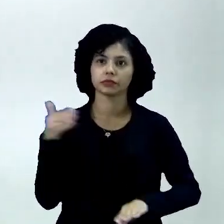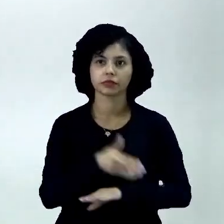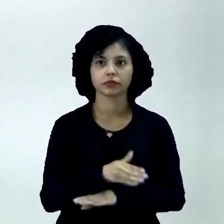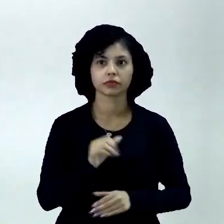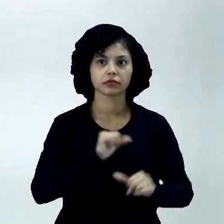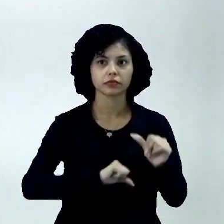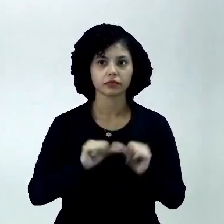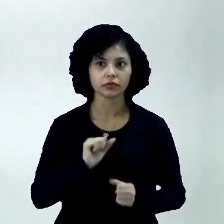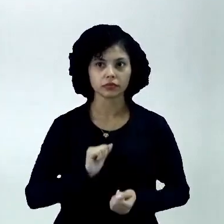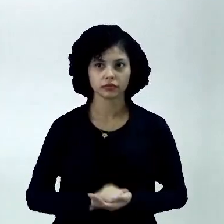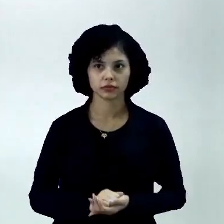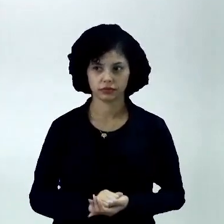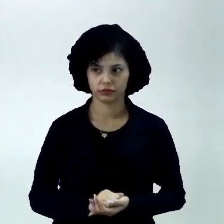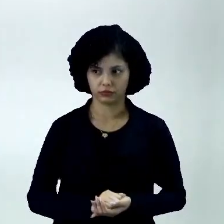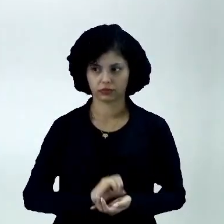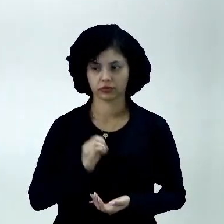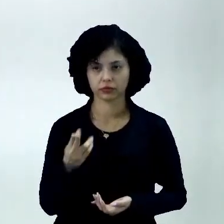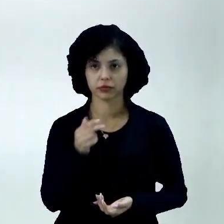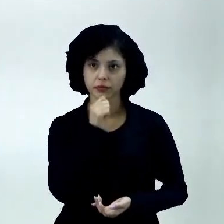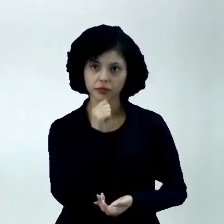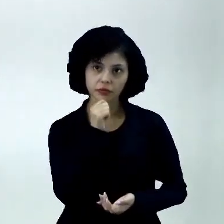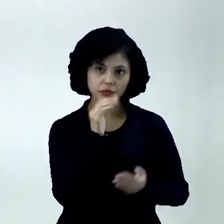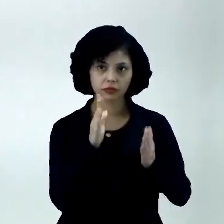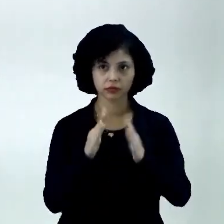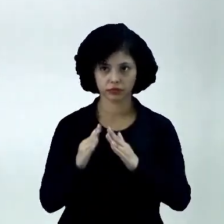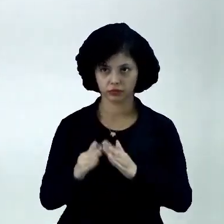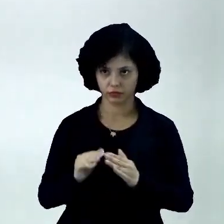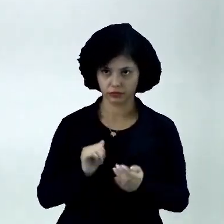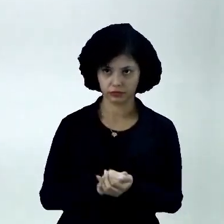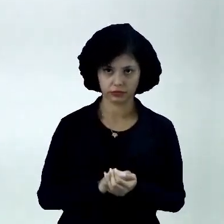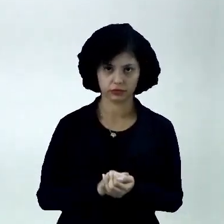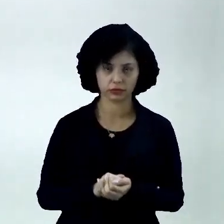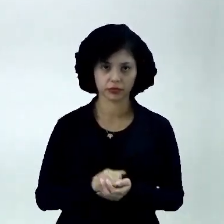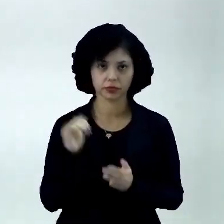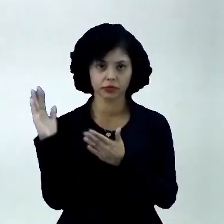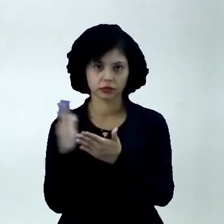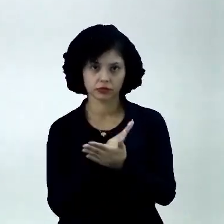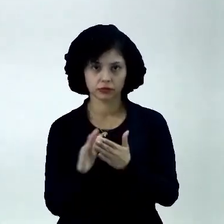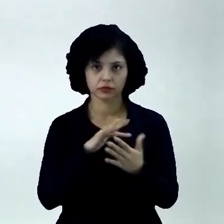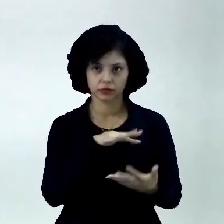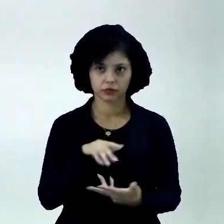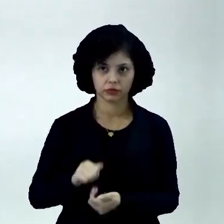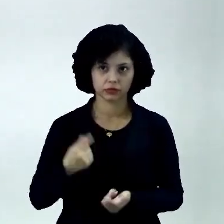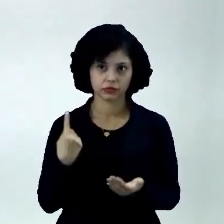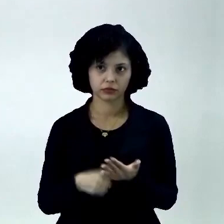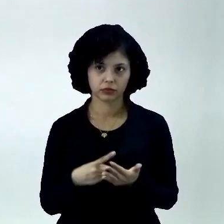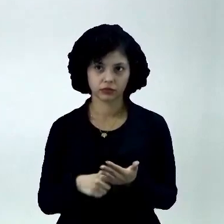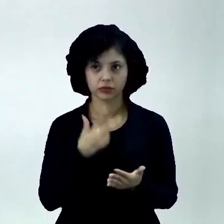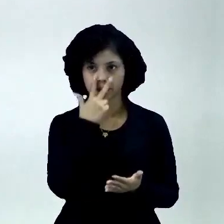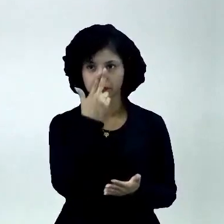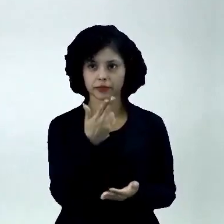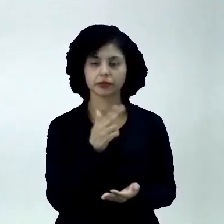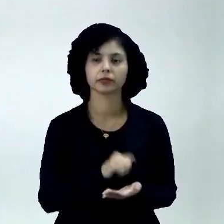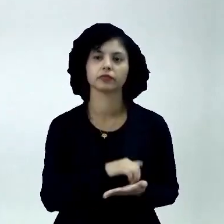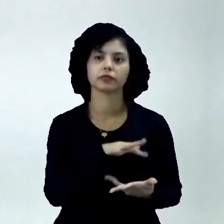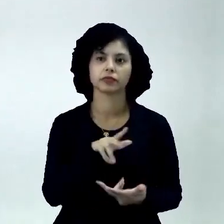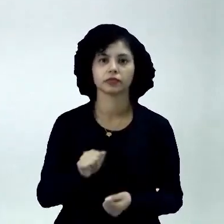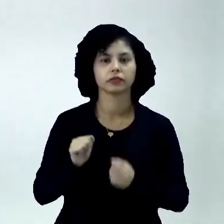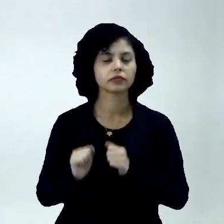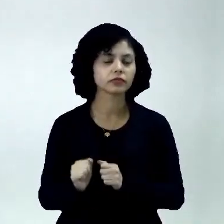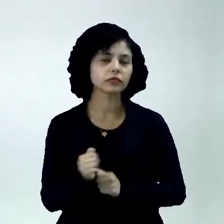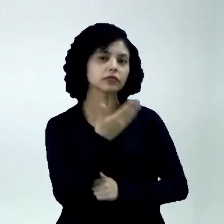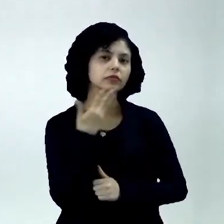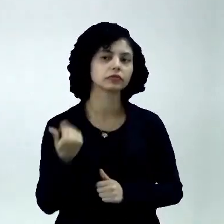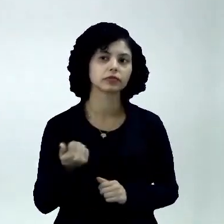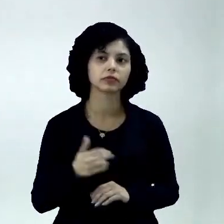por exemplo, a mudança de endereço ou ainda a mudança de casa, porque a colonização de algum outro planeta com condições parecidas à da Terra possam